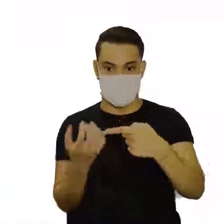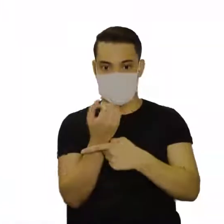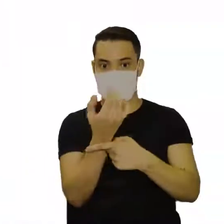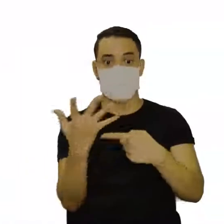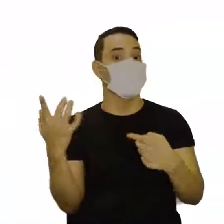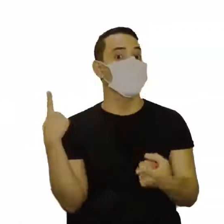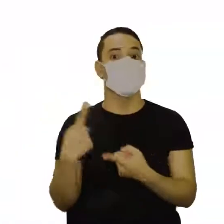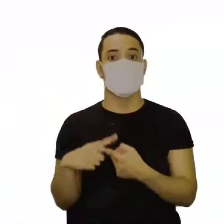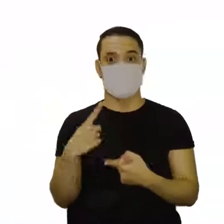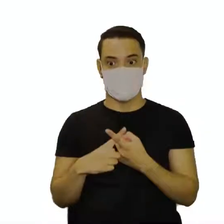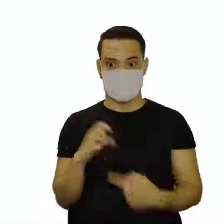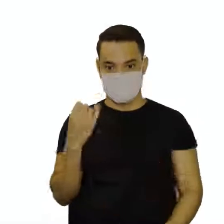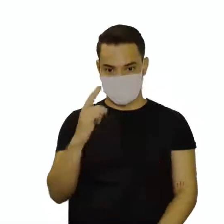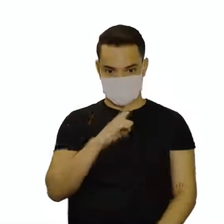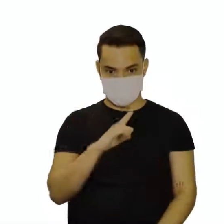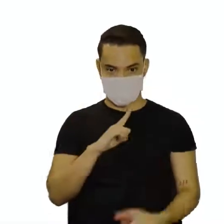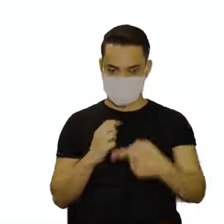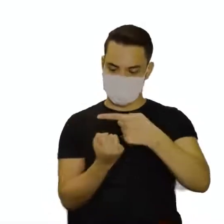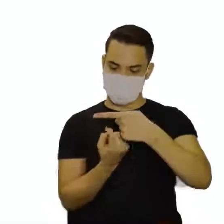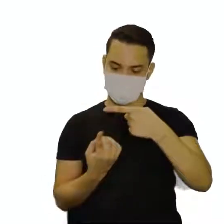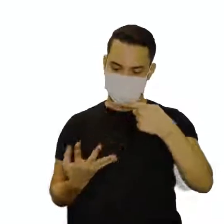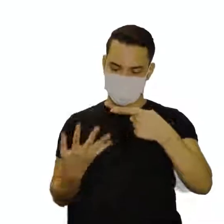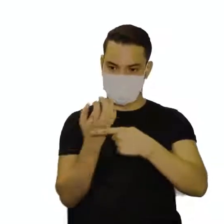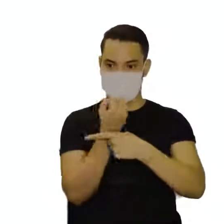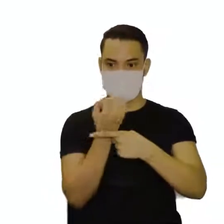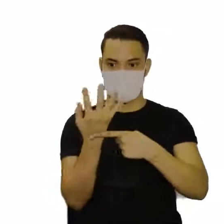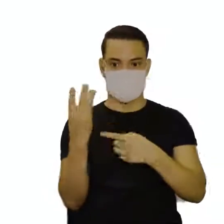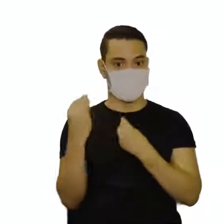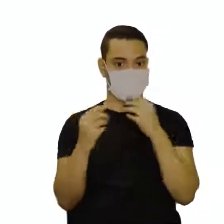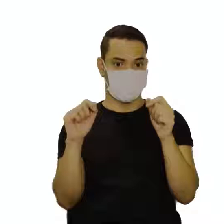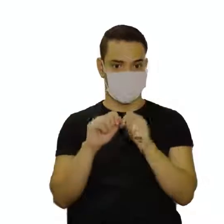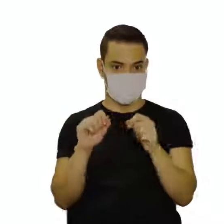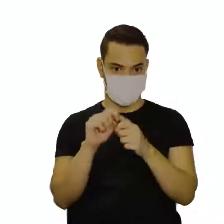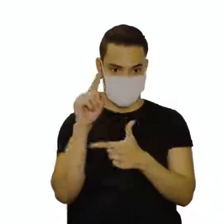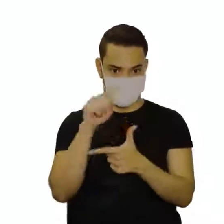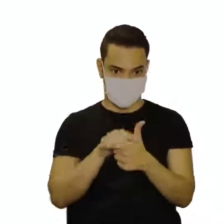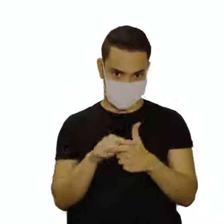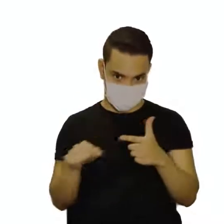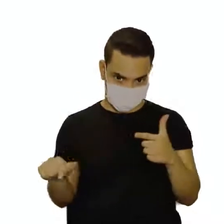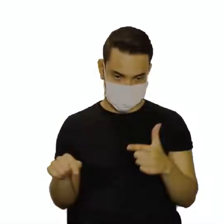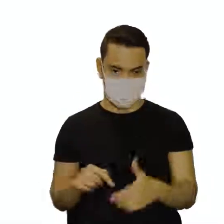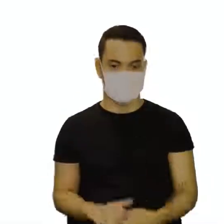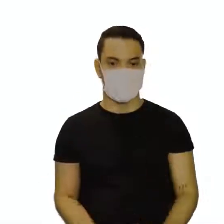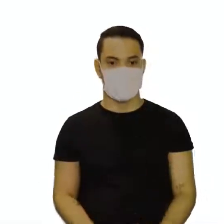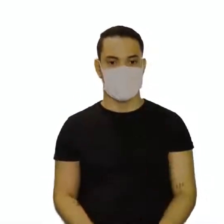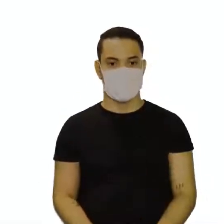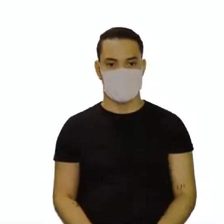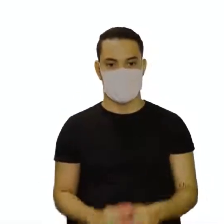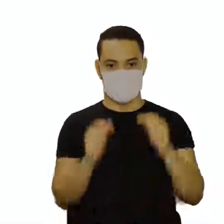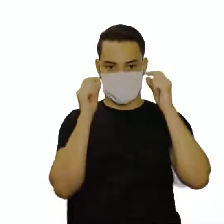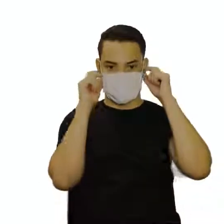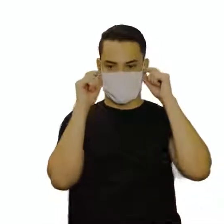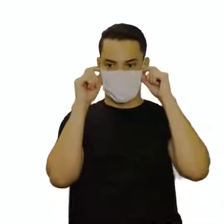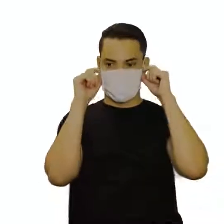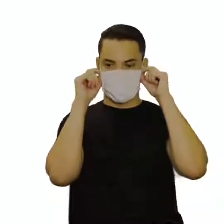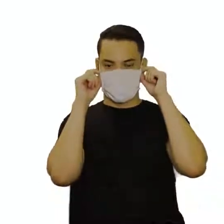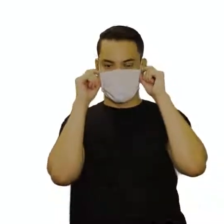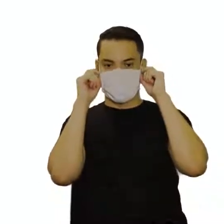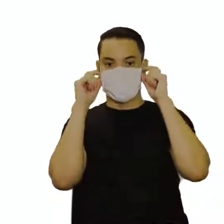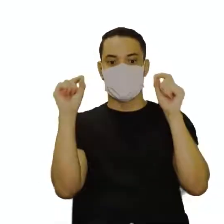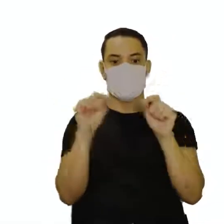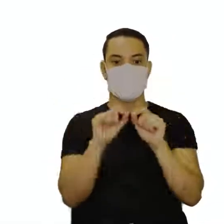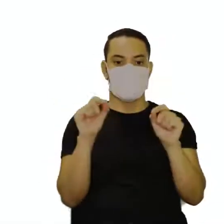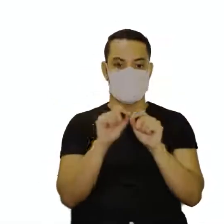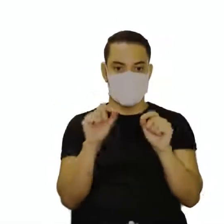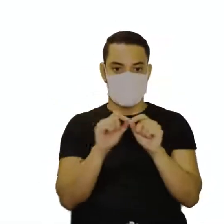você. Quando existe essa fração, como é que eu faço divisão de fração? Repito a de cima e multiplico pelo